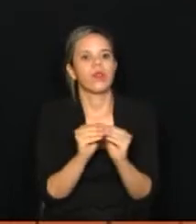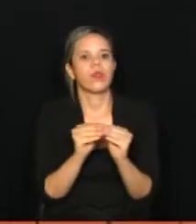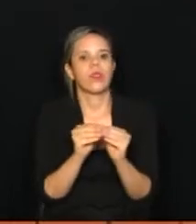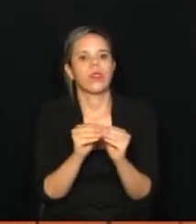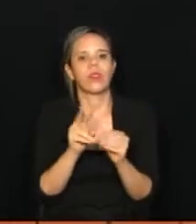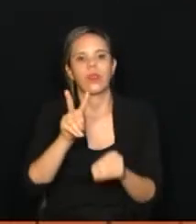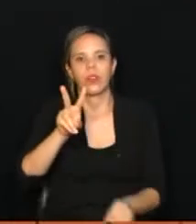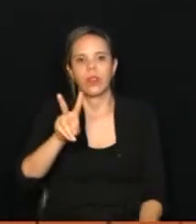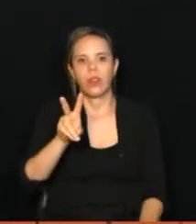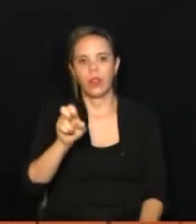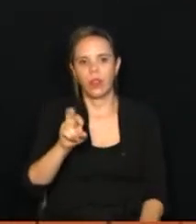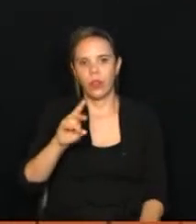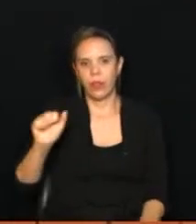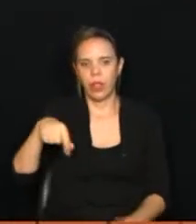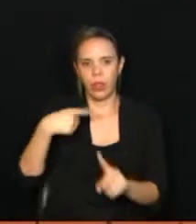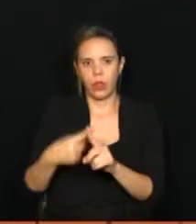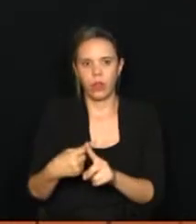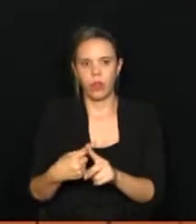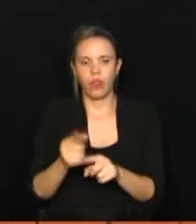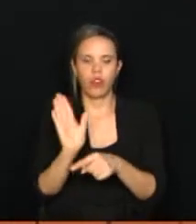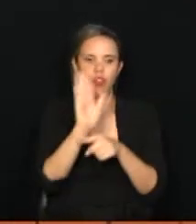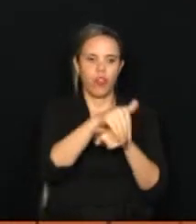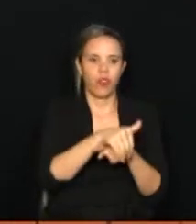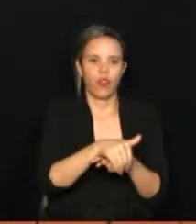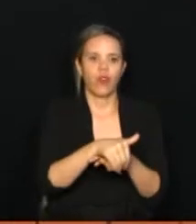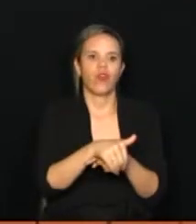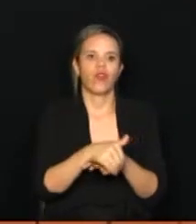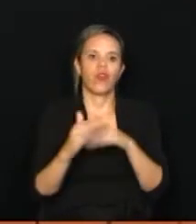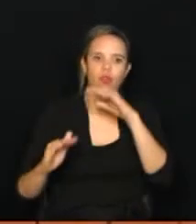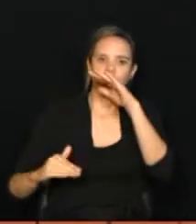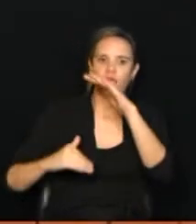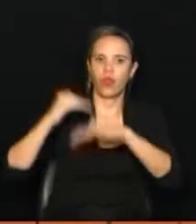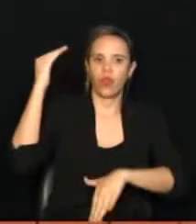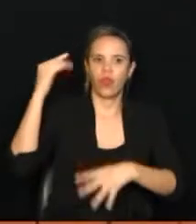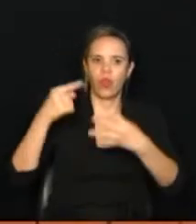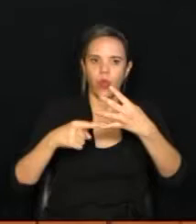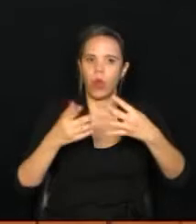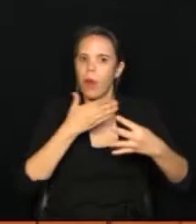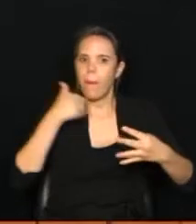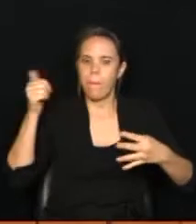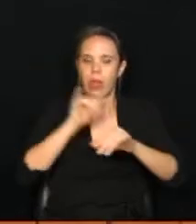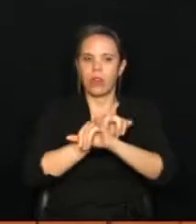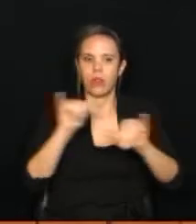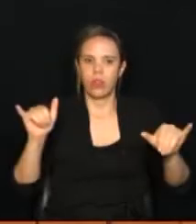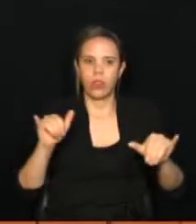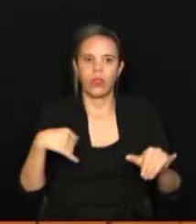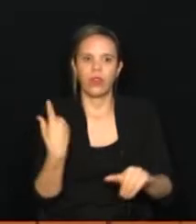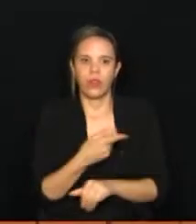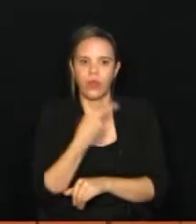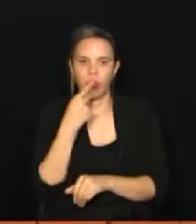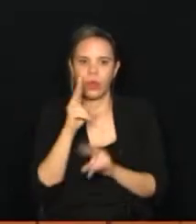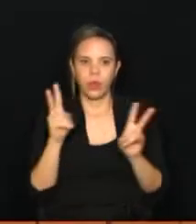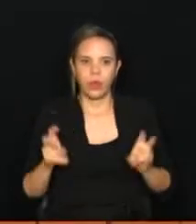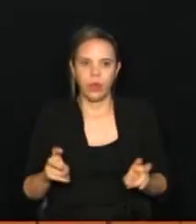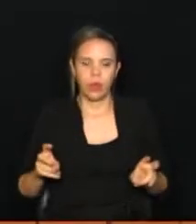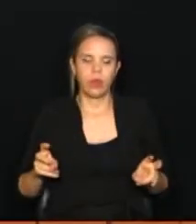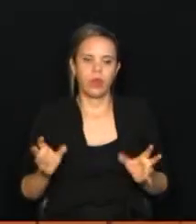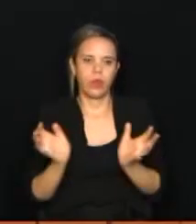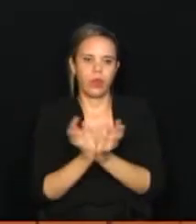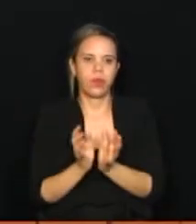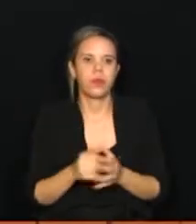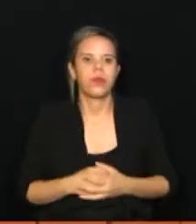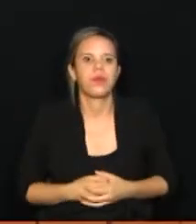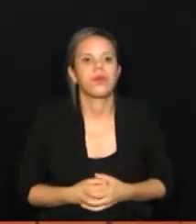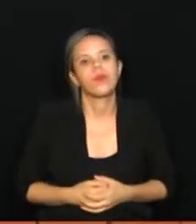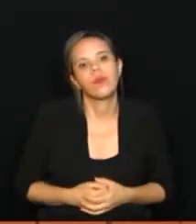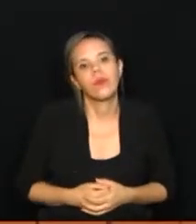Veracruz Basquete, equipe aqui de Campinas, classificada com a 4ª melhor campanha, então a gente vai falar sobre a Liga também.